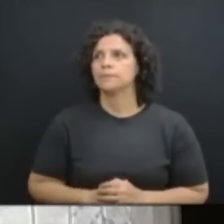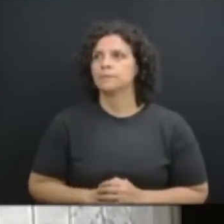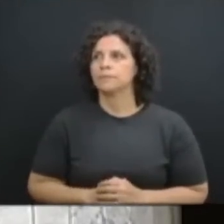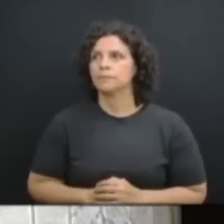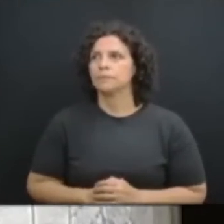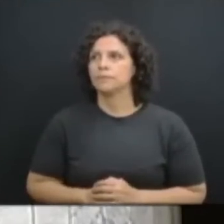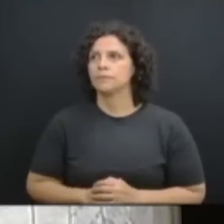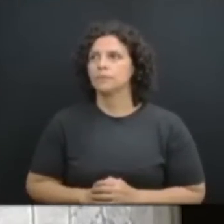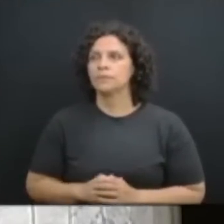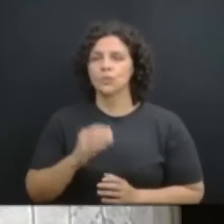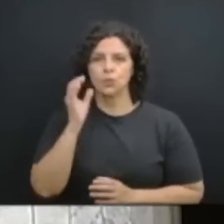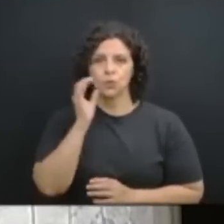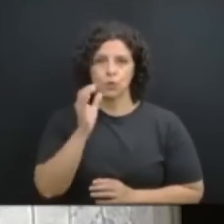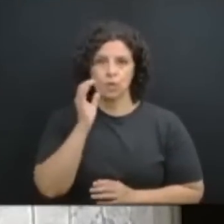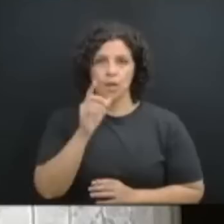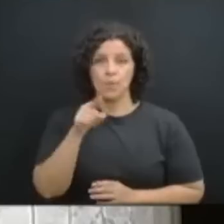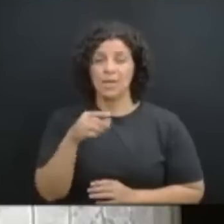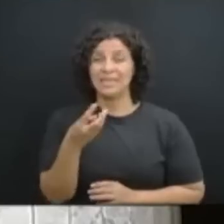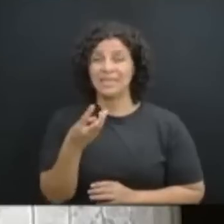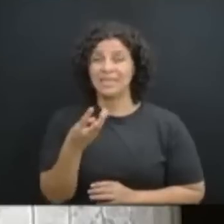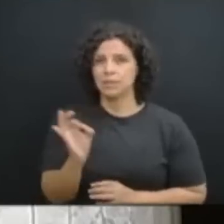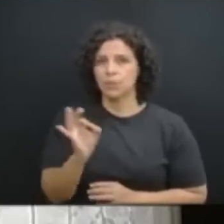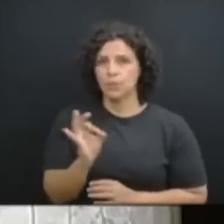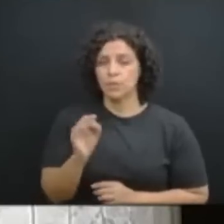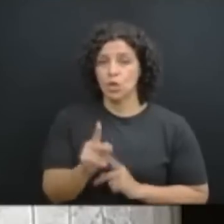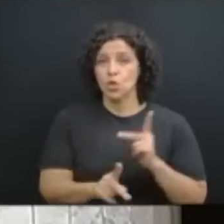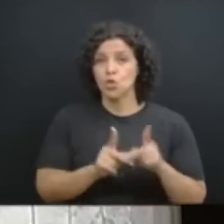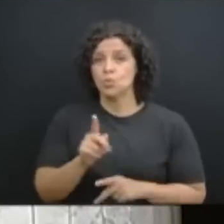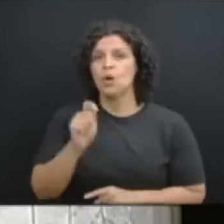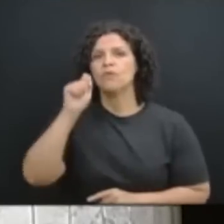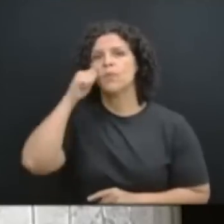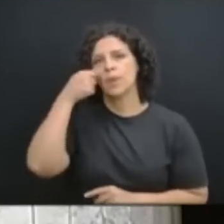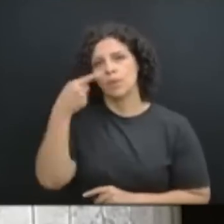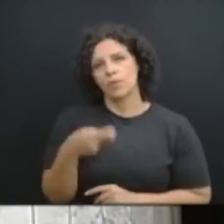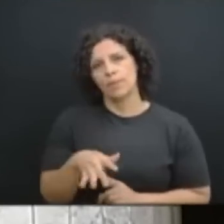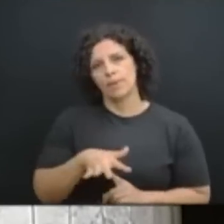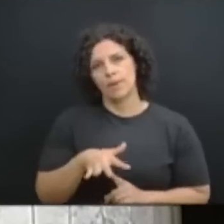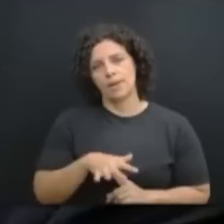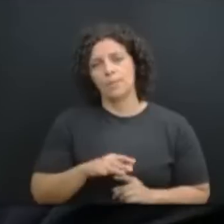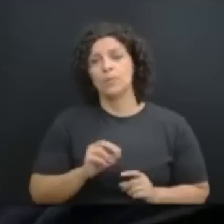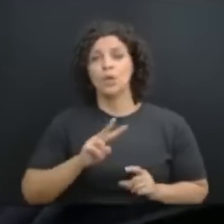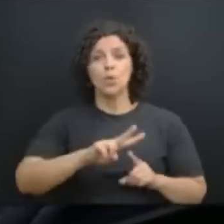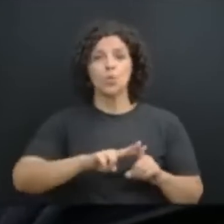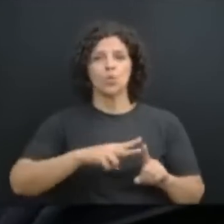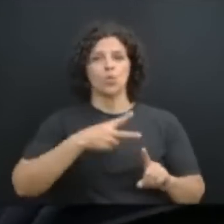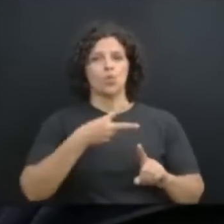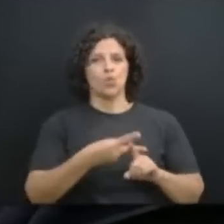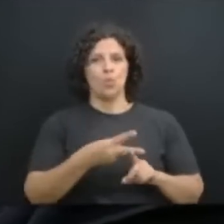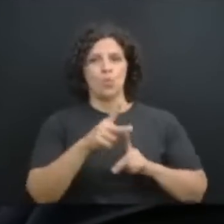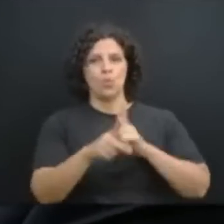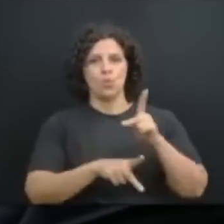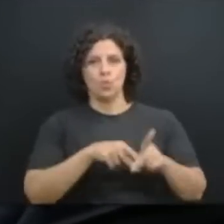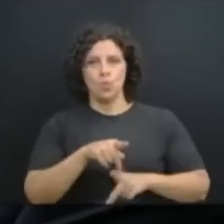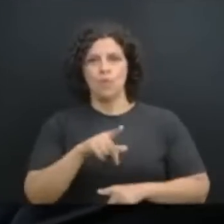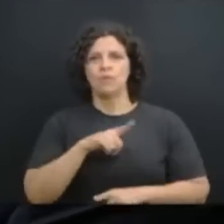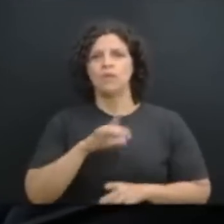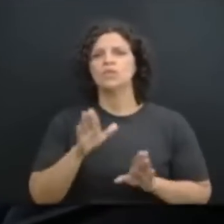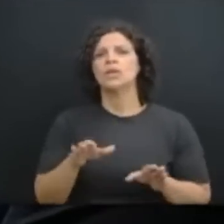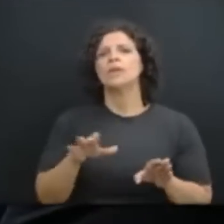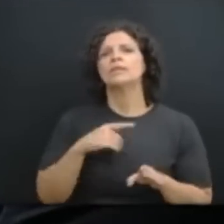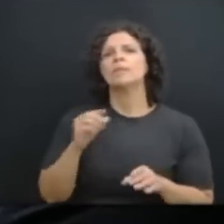do Carmo. 30% de população preta. Por que o dobro dessa população? Por que